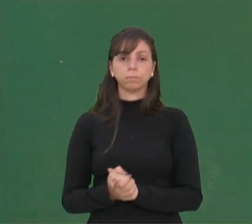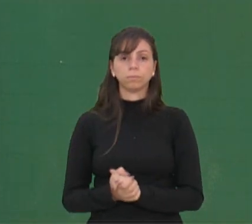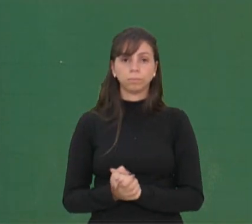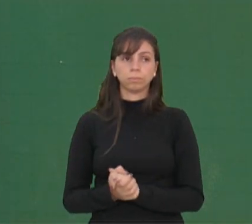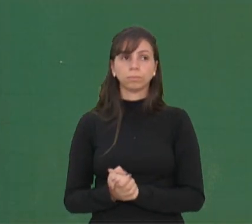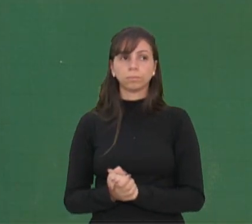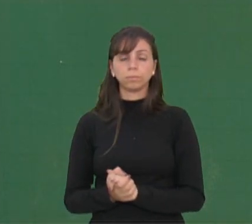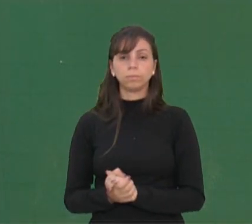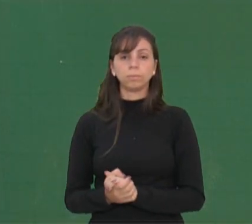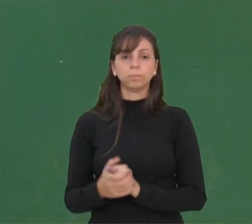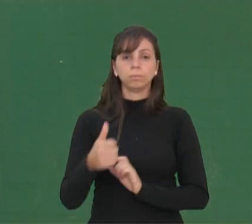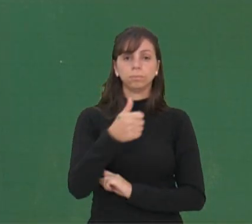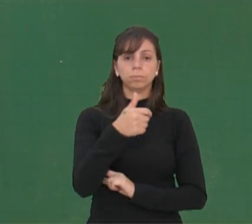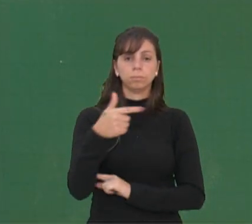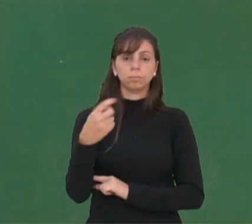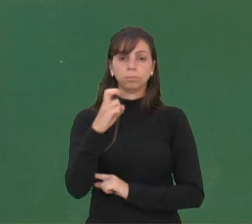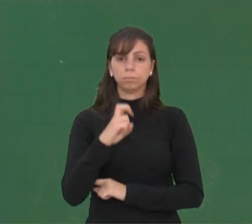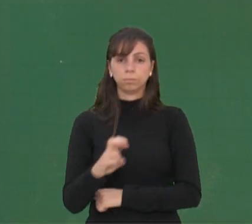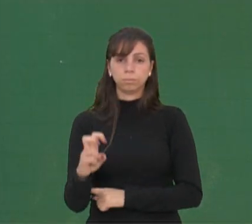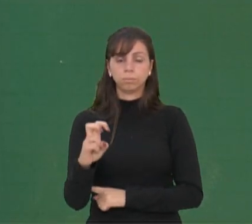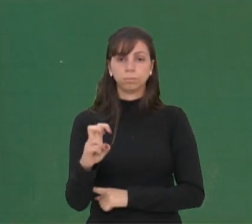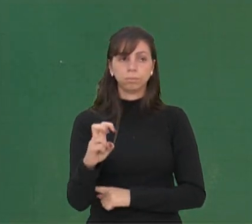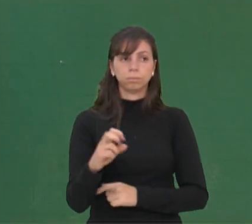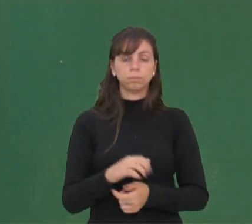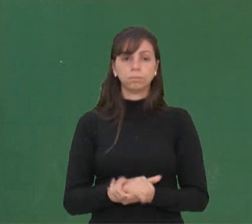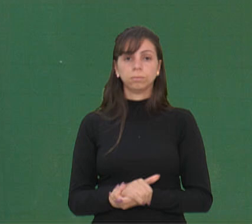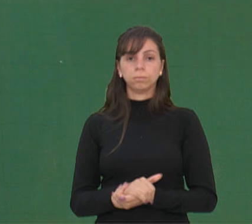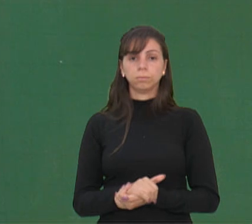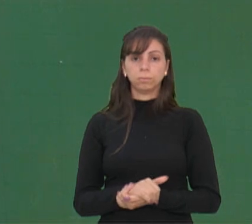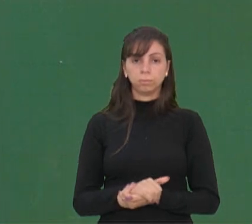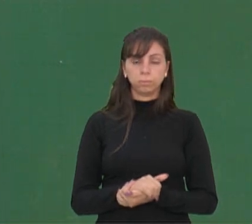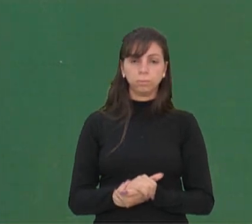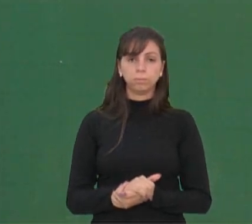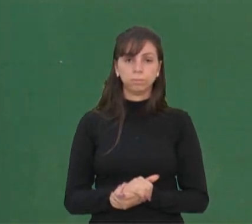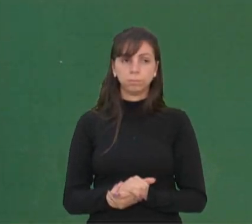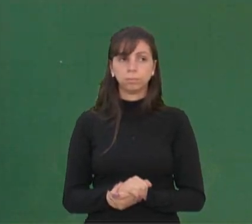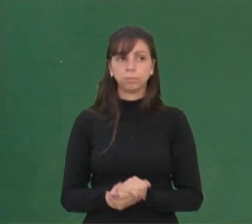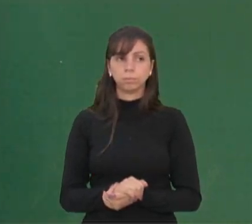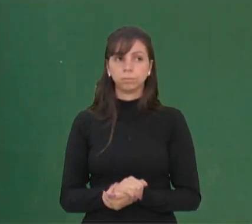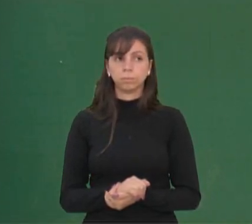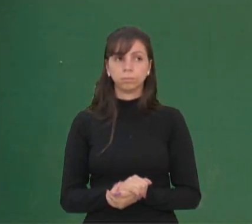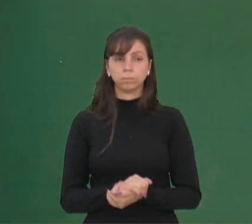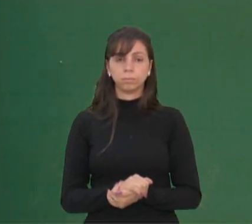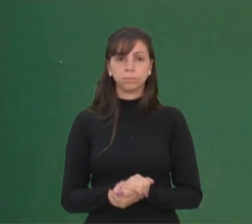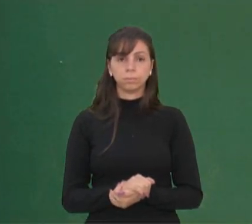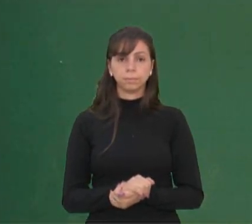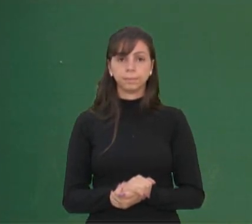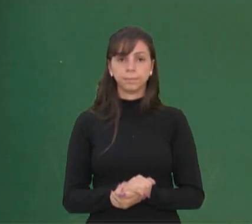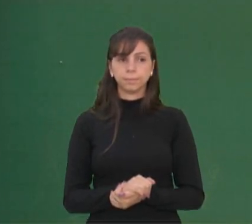transformar o 12 por 5 ou 12 quintos em número decimal, você tem o 2,4. Está aqui.